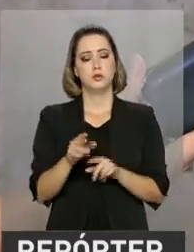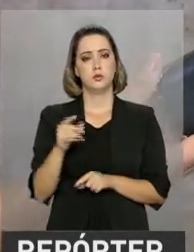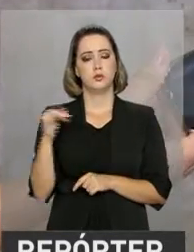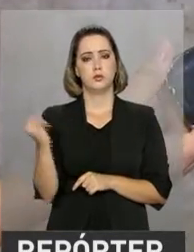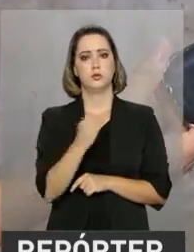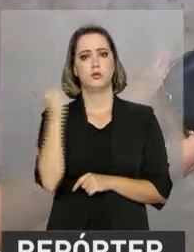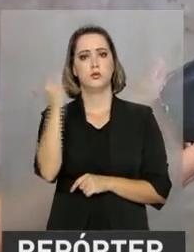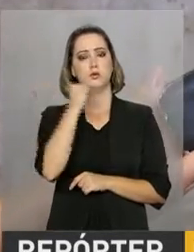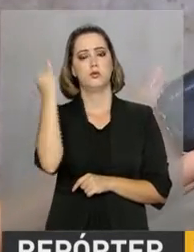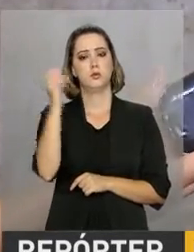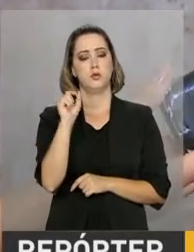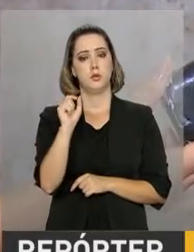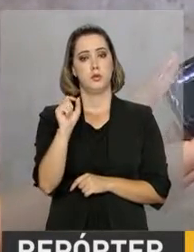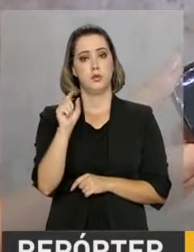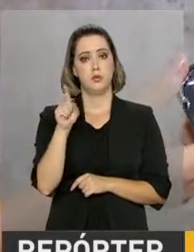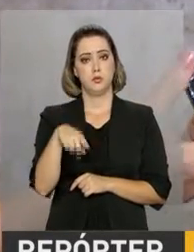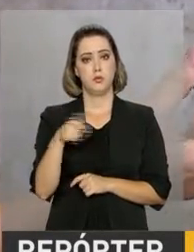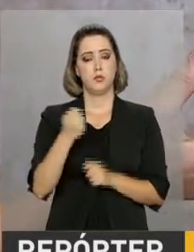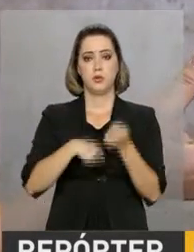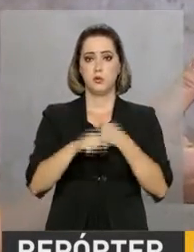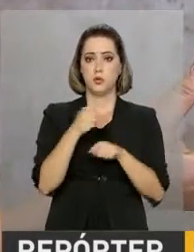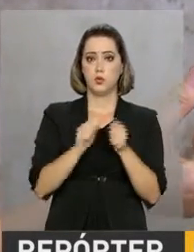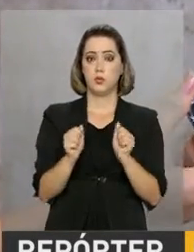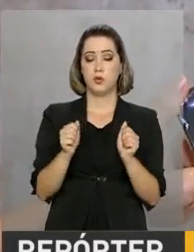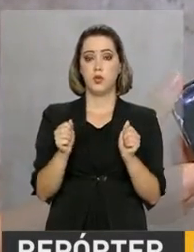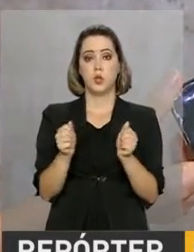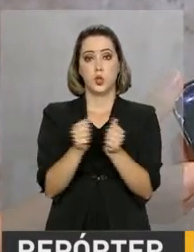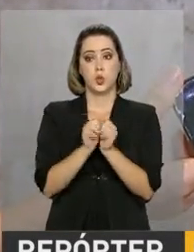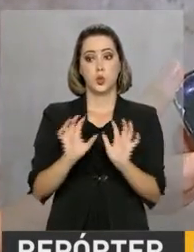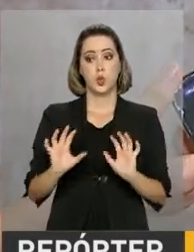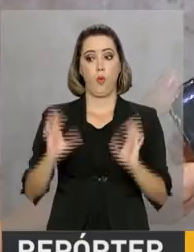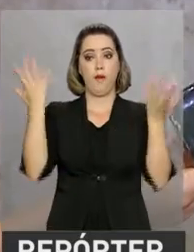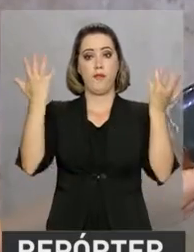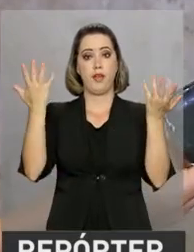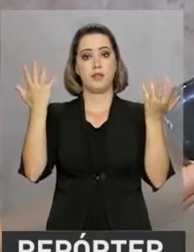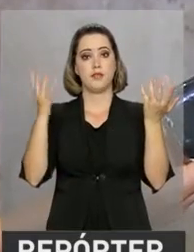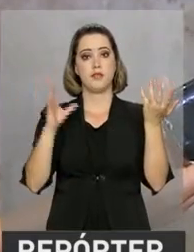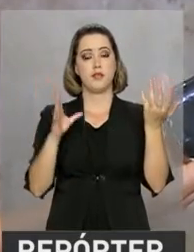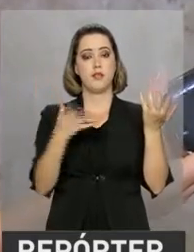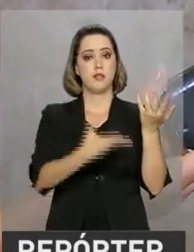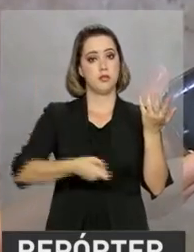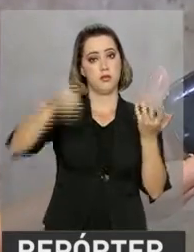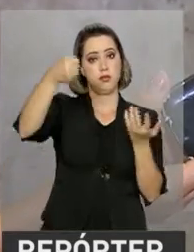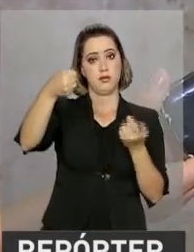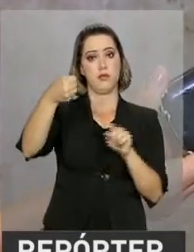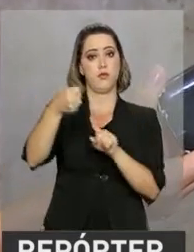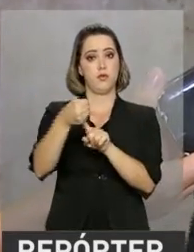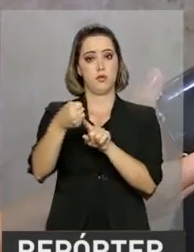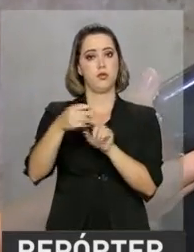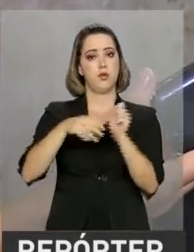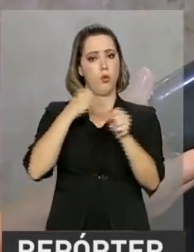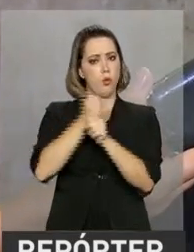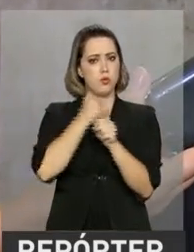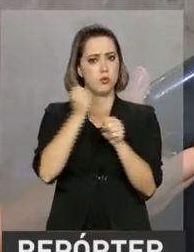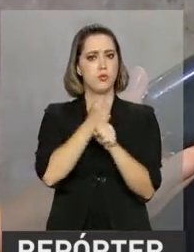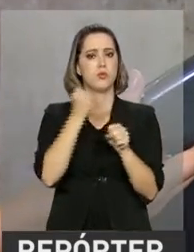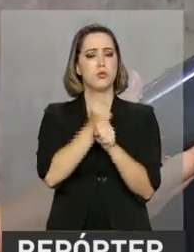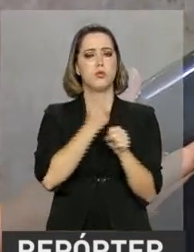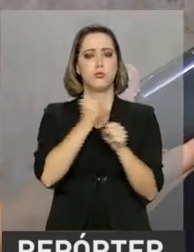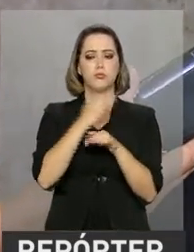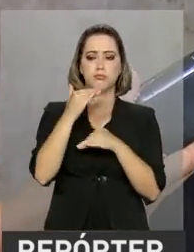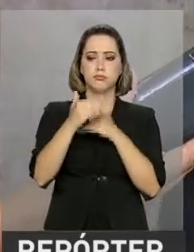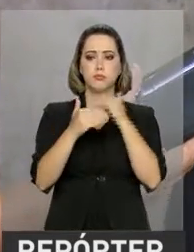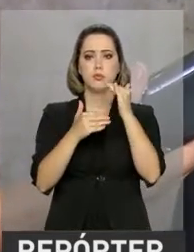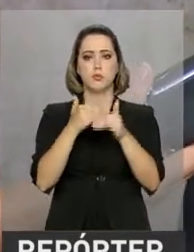e junto com o autor de festa vai ajudar a construir cada vez